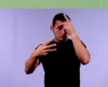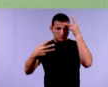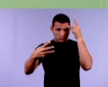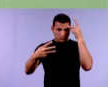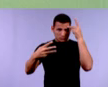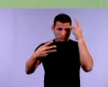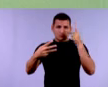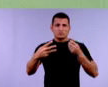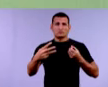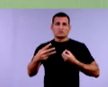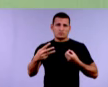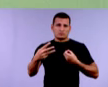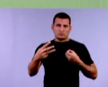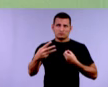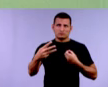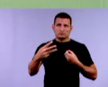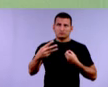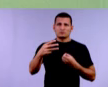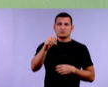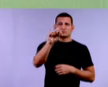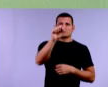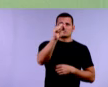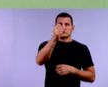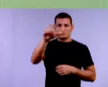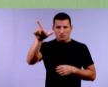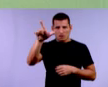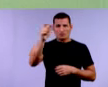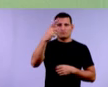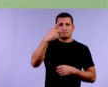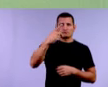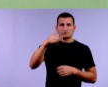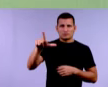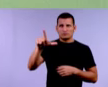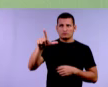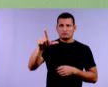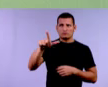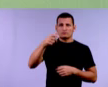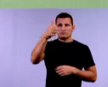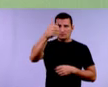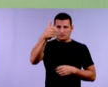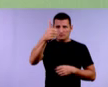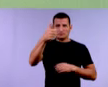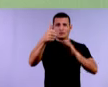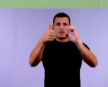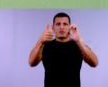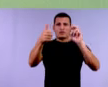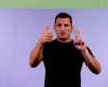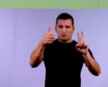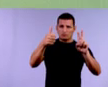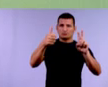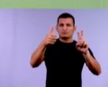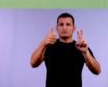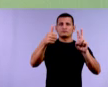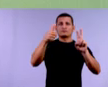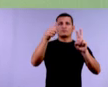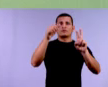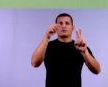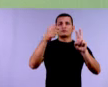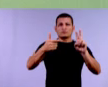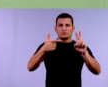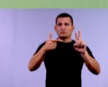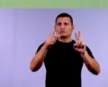número, singular, plural. Primeiro aqui eu, do singular, tu, ele, a